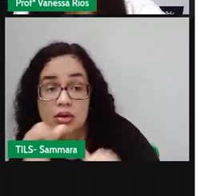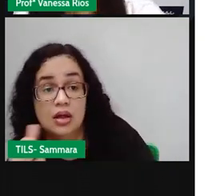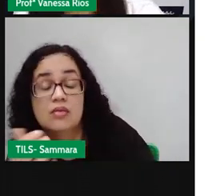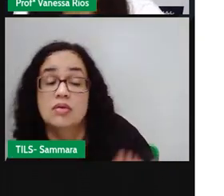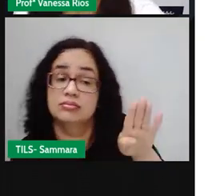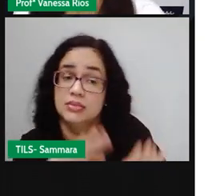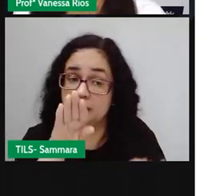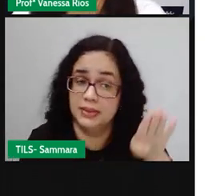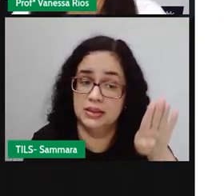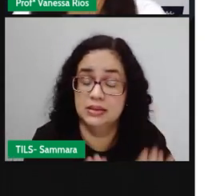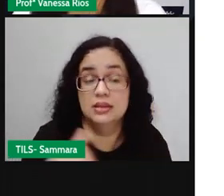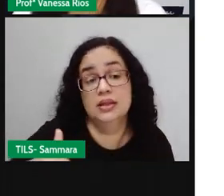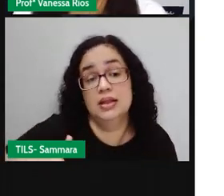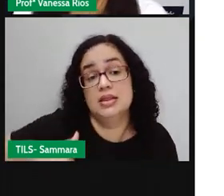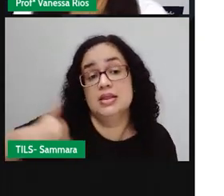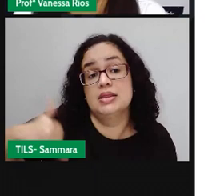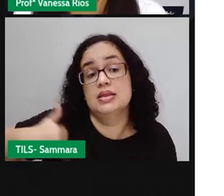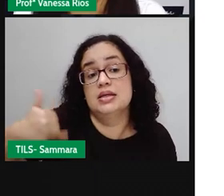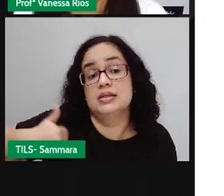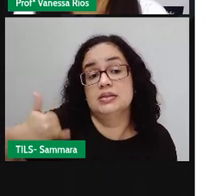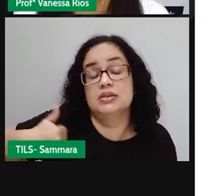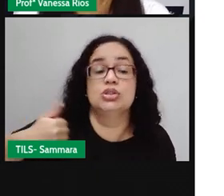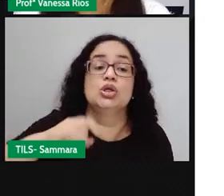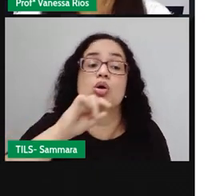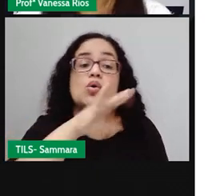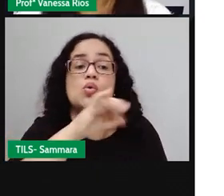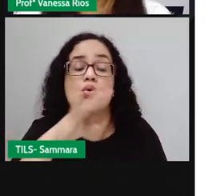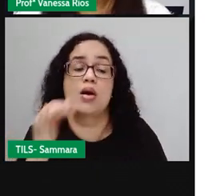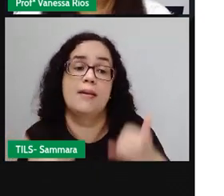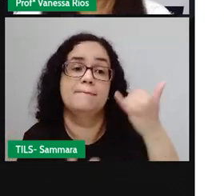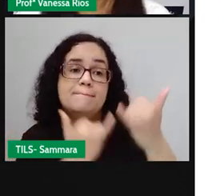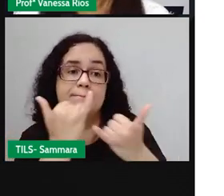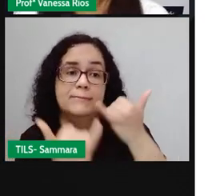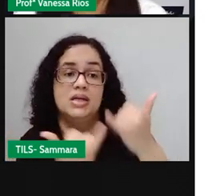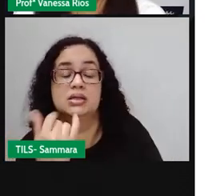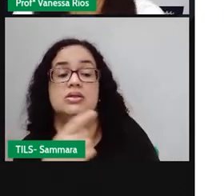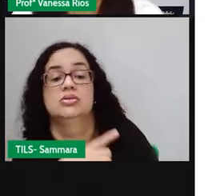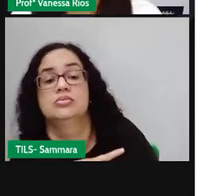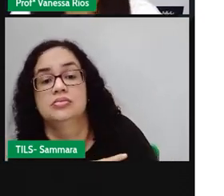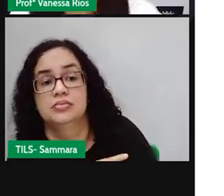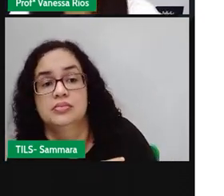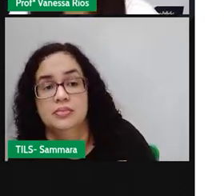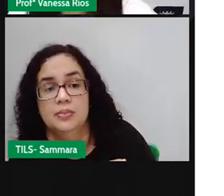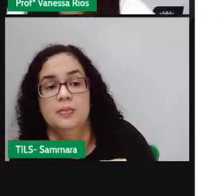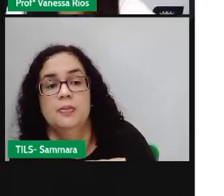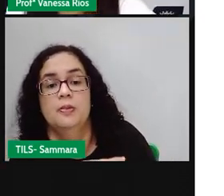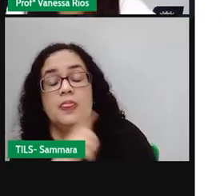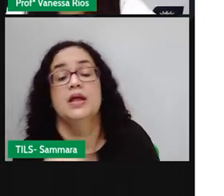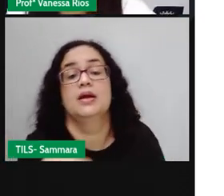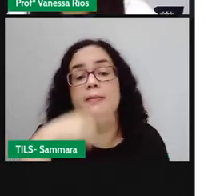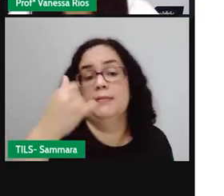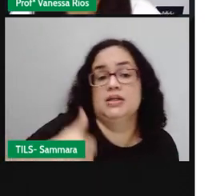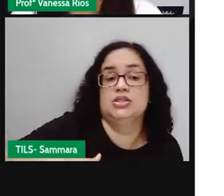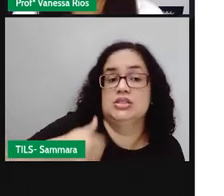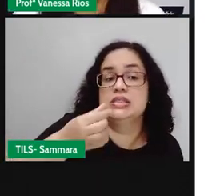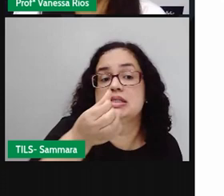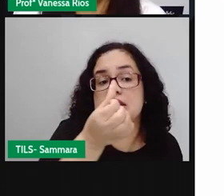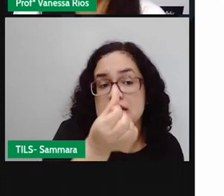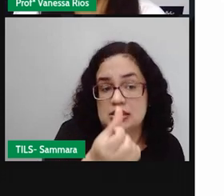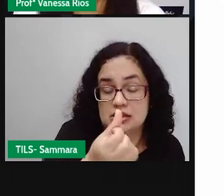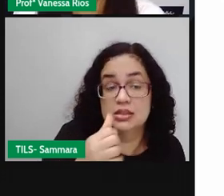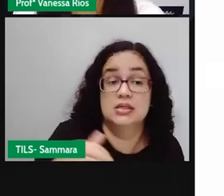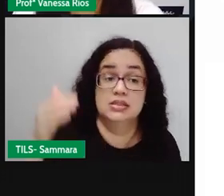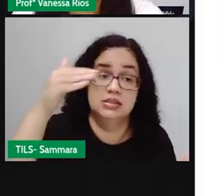da idade para qual aquele brinquedo é indicado. Aí se for a partir de 6 anos, então vai estar lá